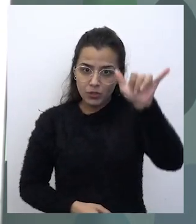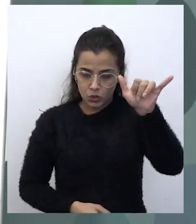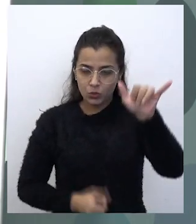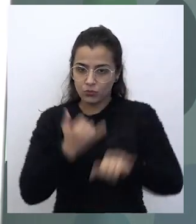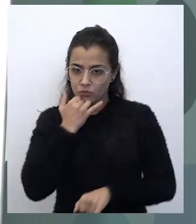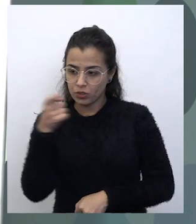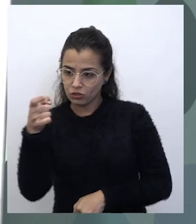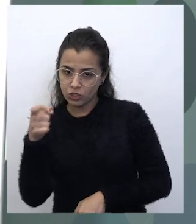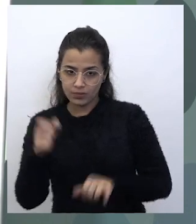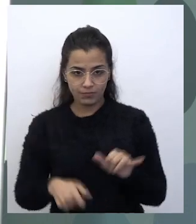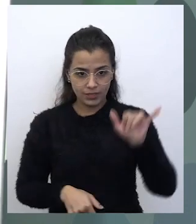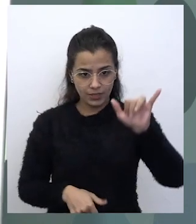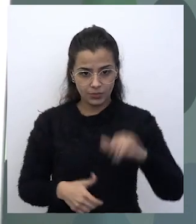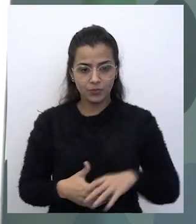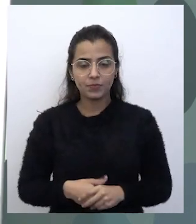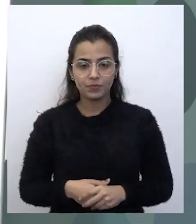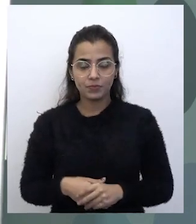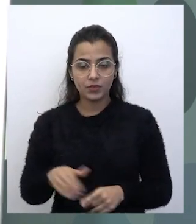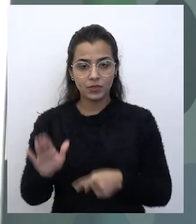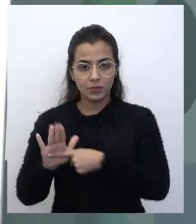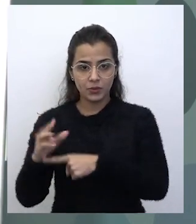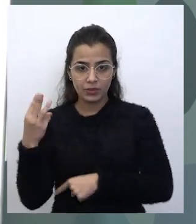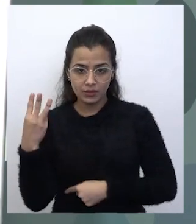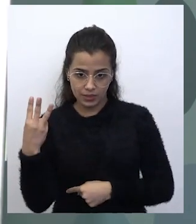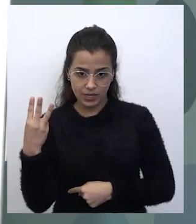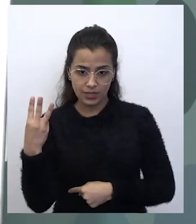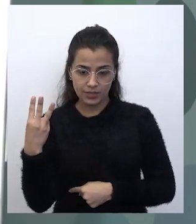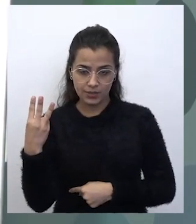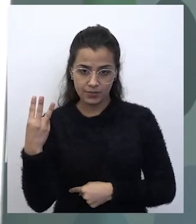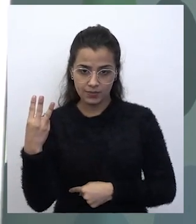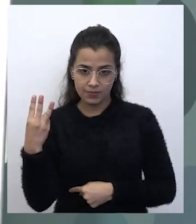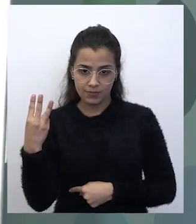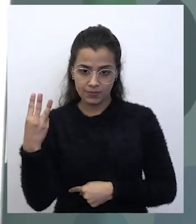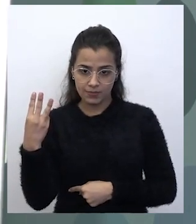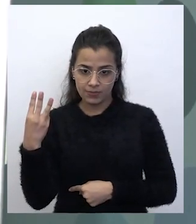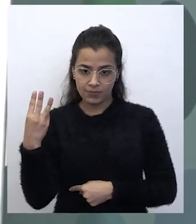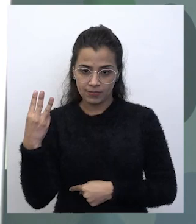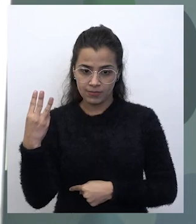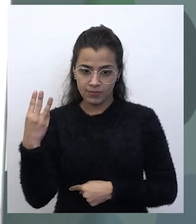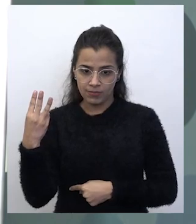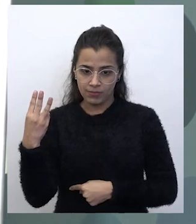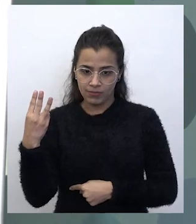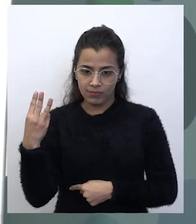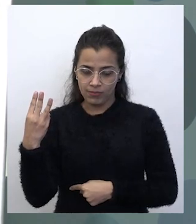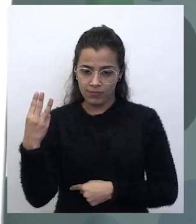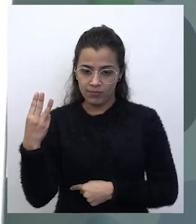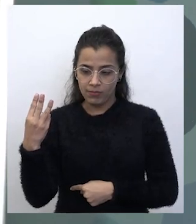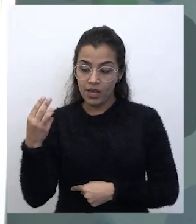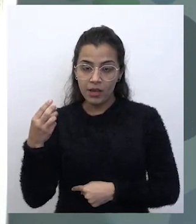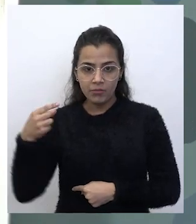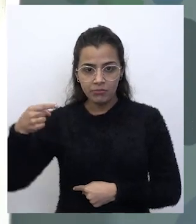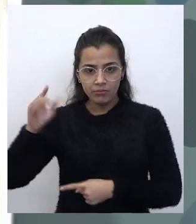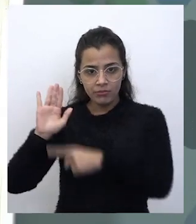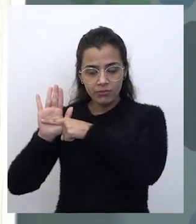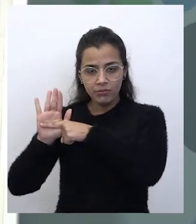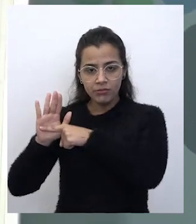bonitinho. Menos 3 e 4, então é aqui. Depois, menos 2 no X, 1 no Y. Menos 2 no X, 1